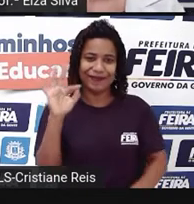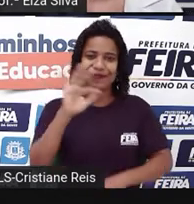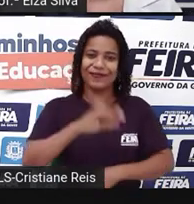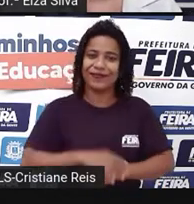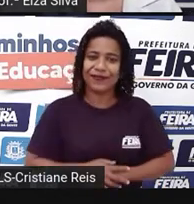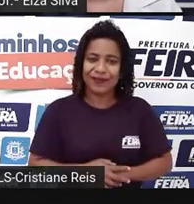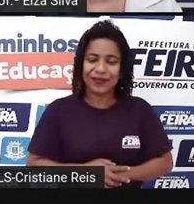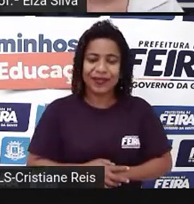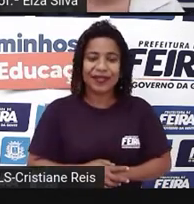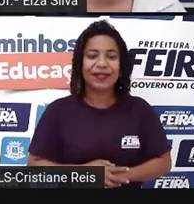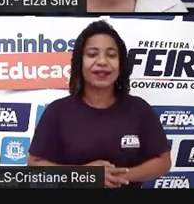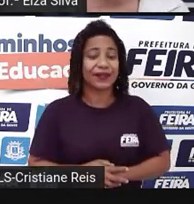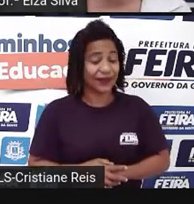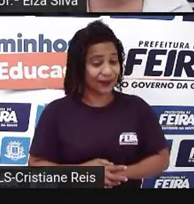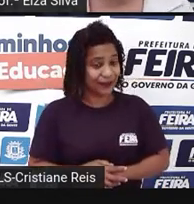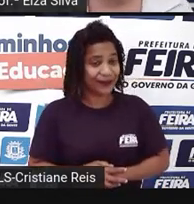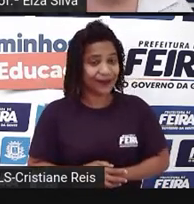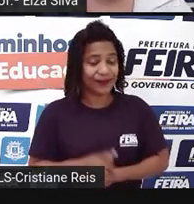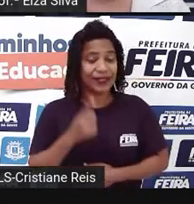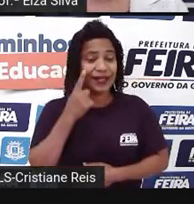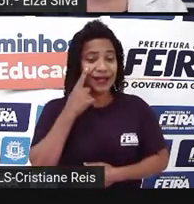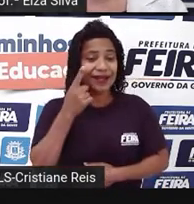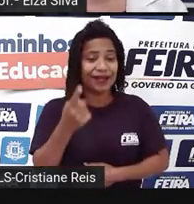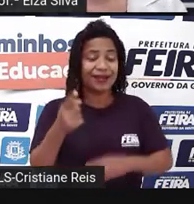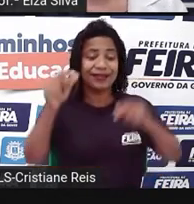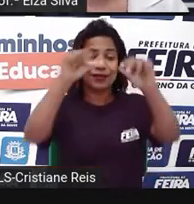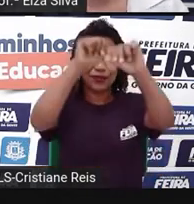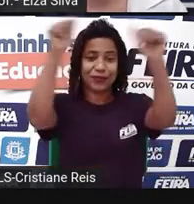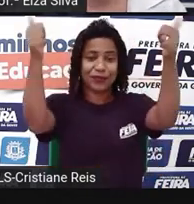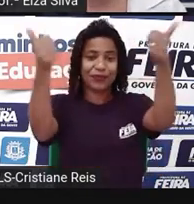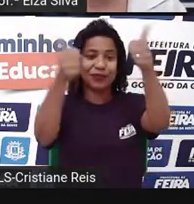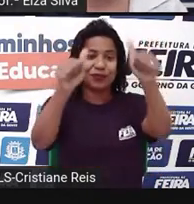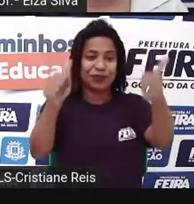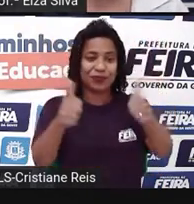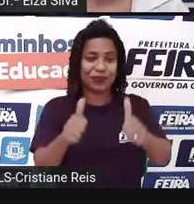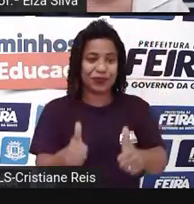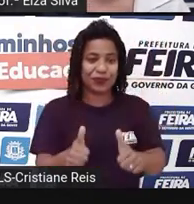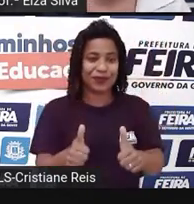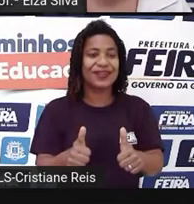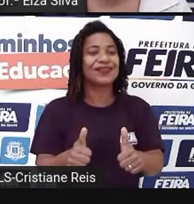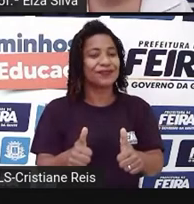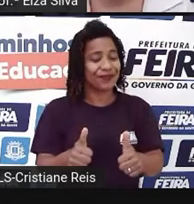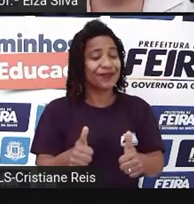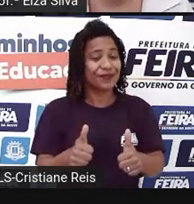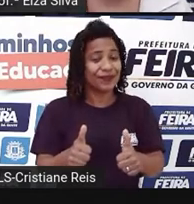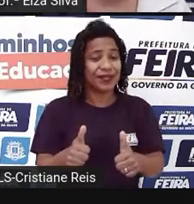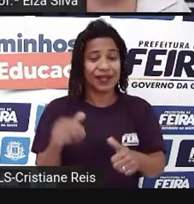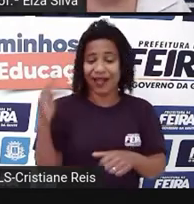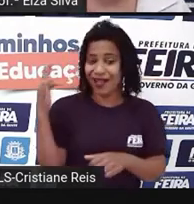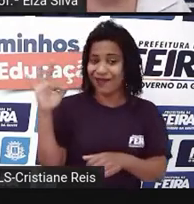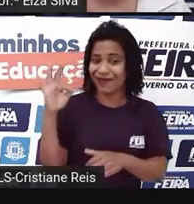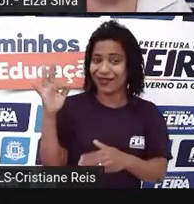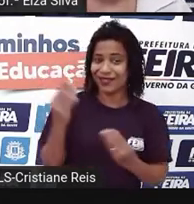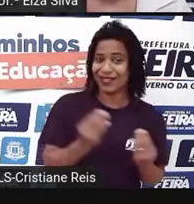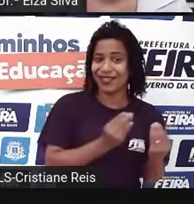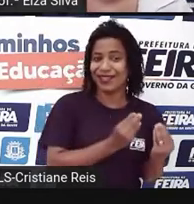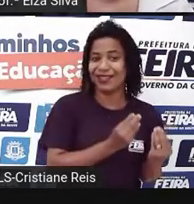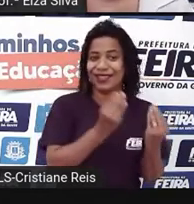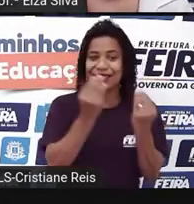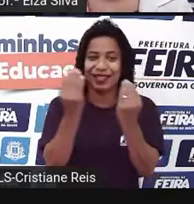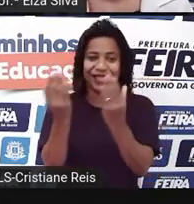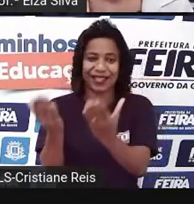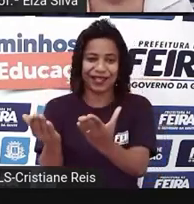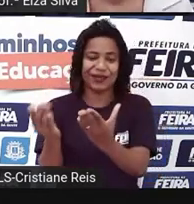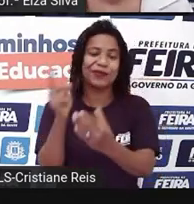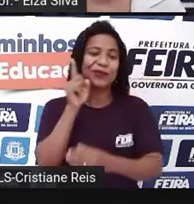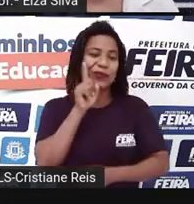o curioso é que essa estátua foi um presente dado aos Estados Unidos pelo povo da França. Vejam